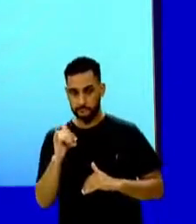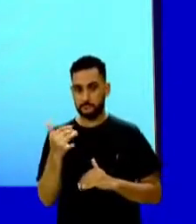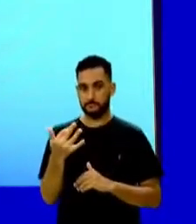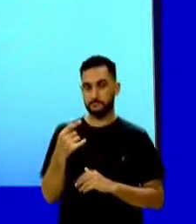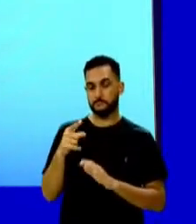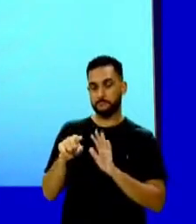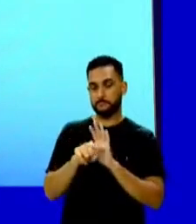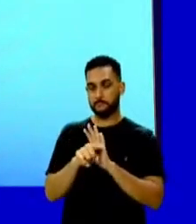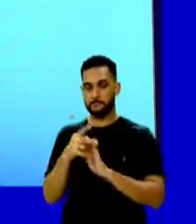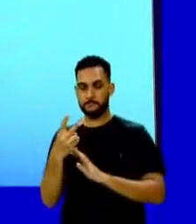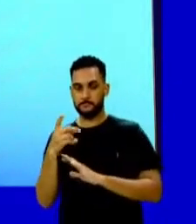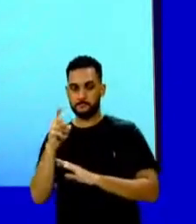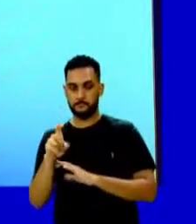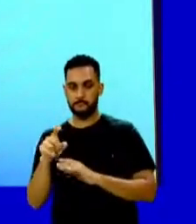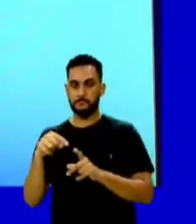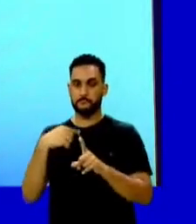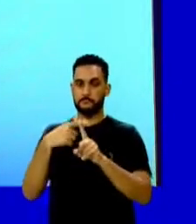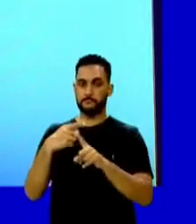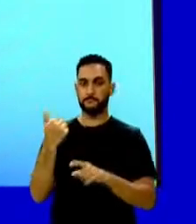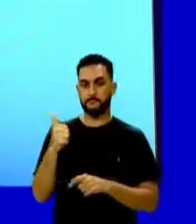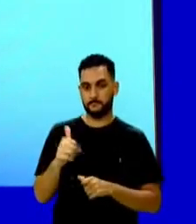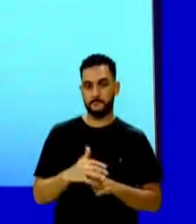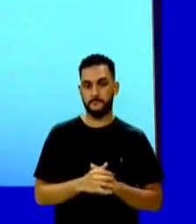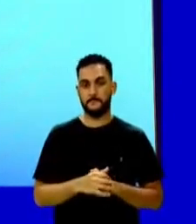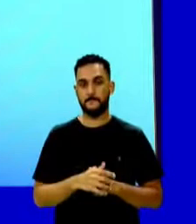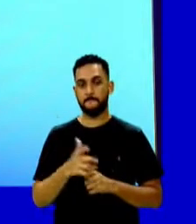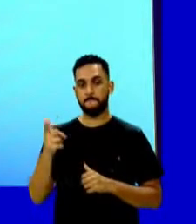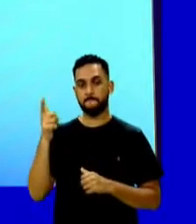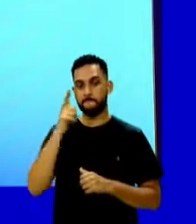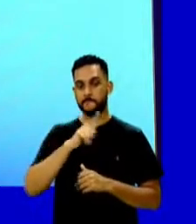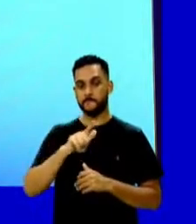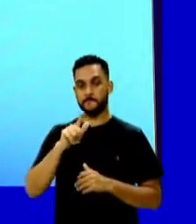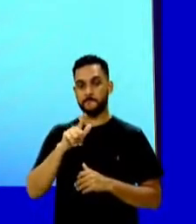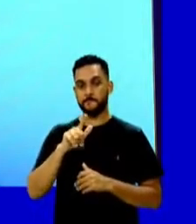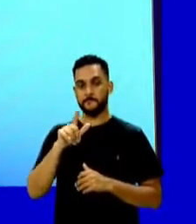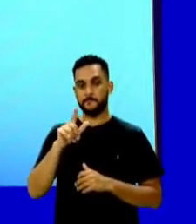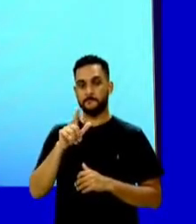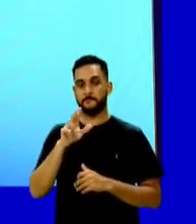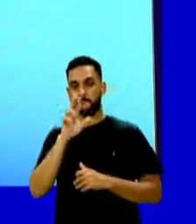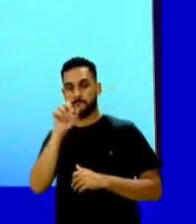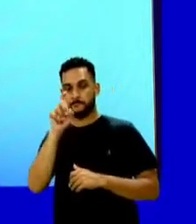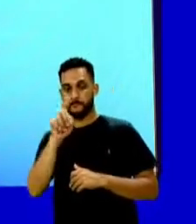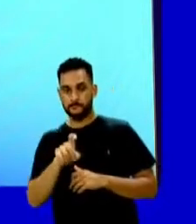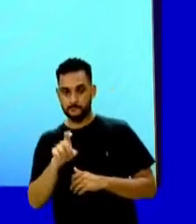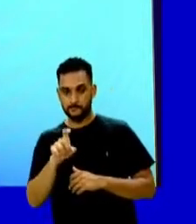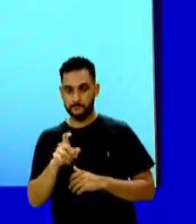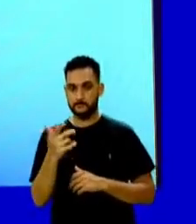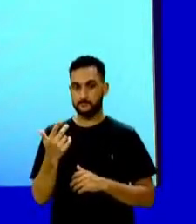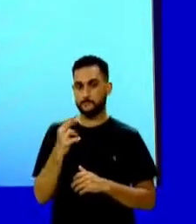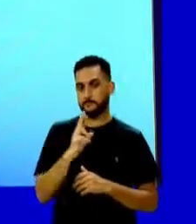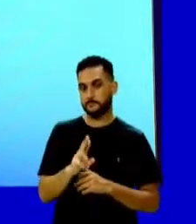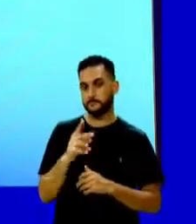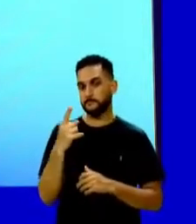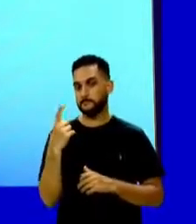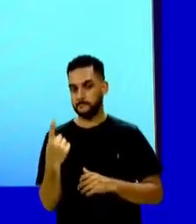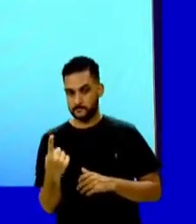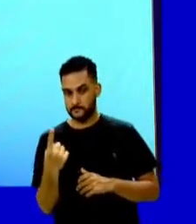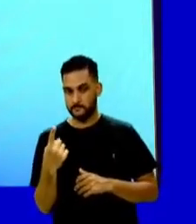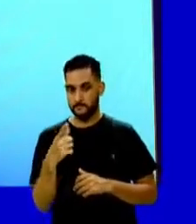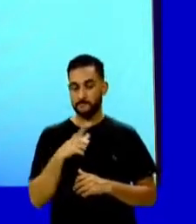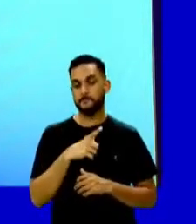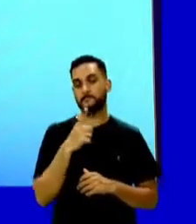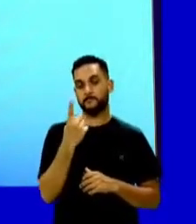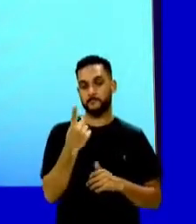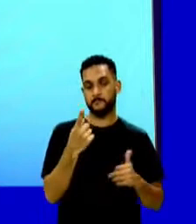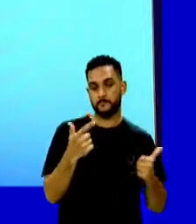realizar licitações e cheguei que a primeira coordenada que a gente vai ter a coordenada x igual a um vou pegar esse